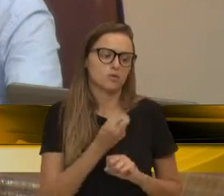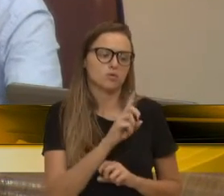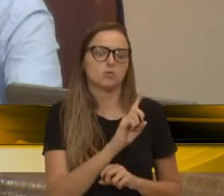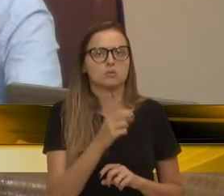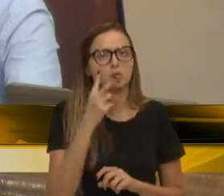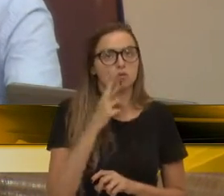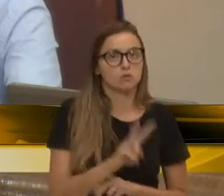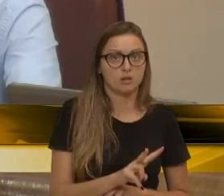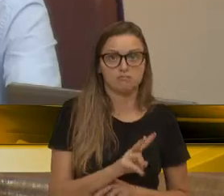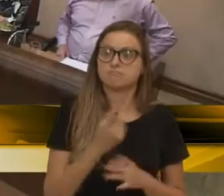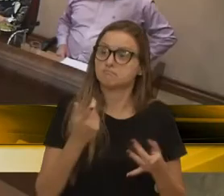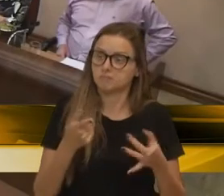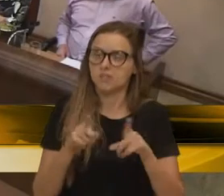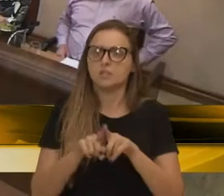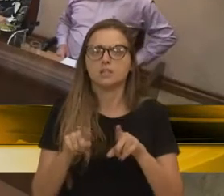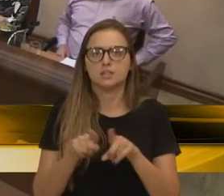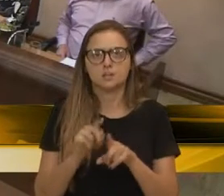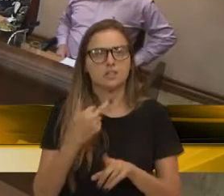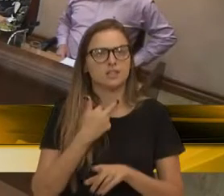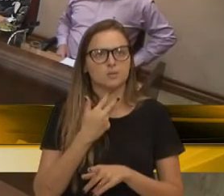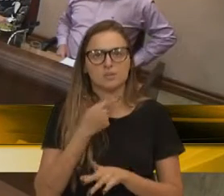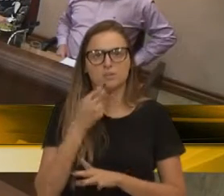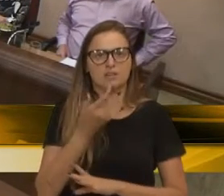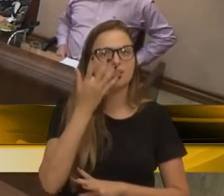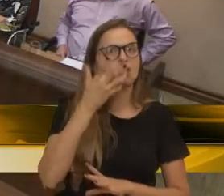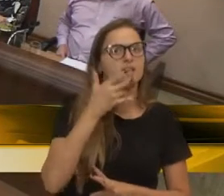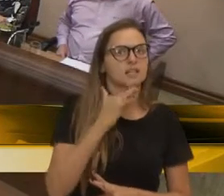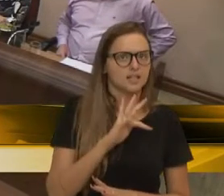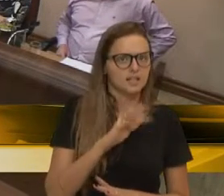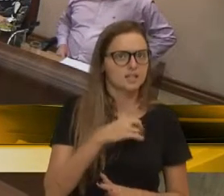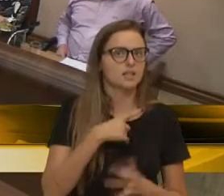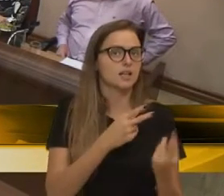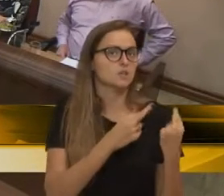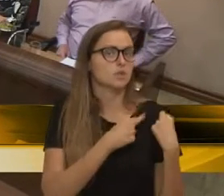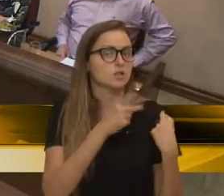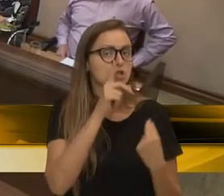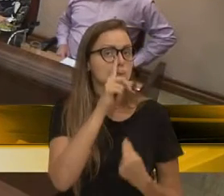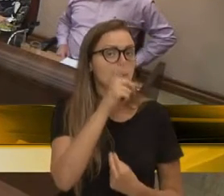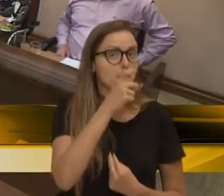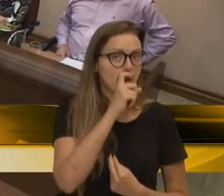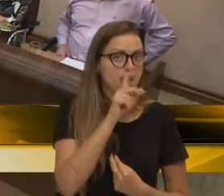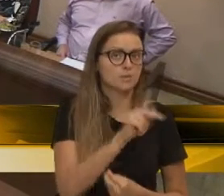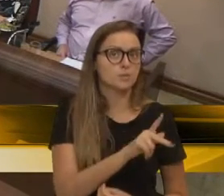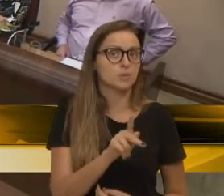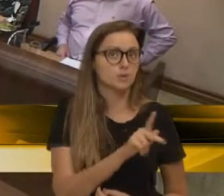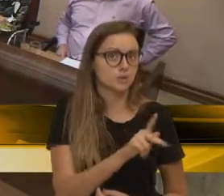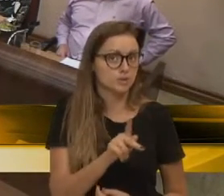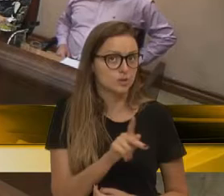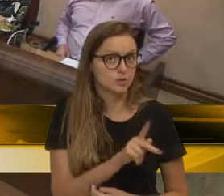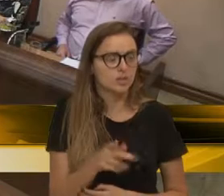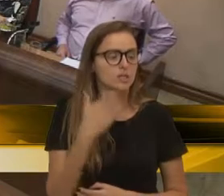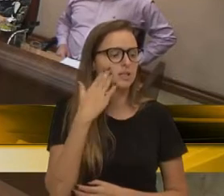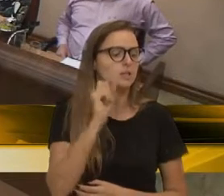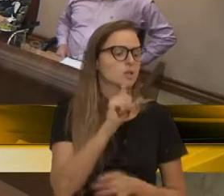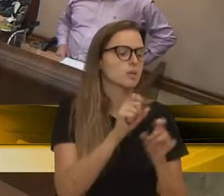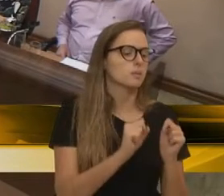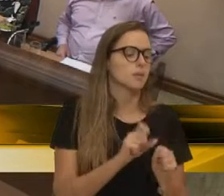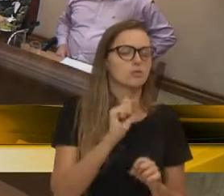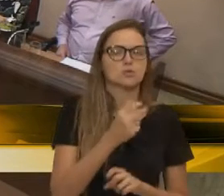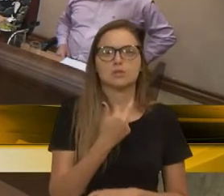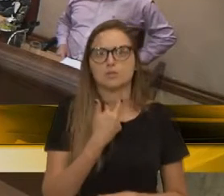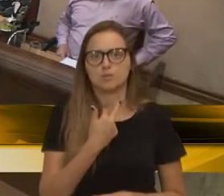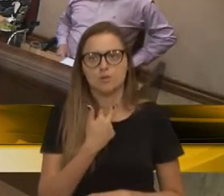desnecessário dizer que crianças estão sob a tutela de pais e professores que decidem por eles e que todas as mostras